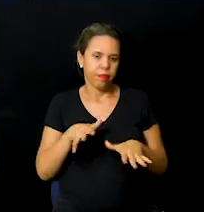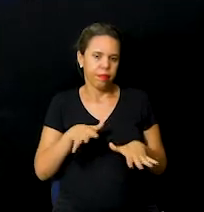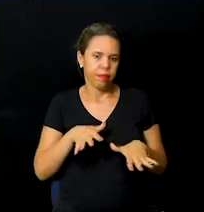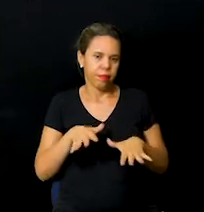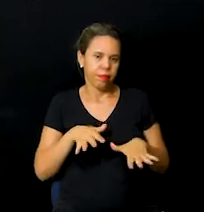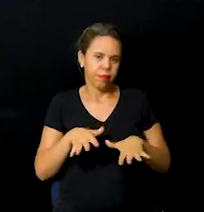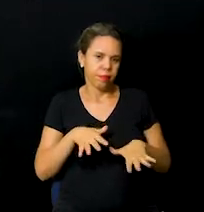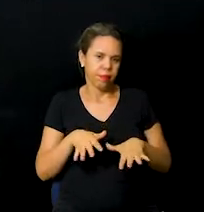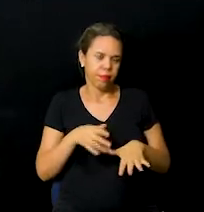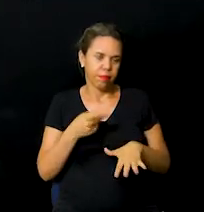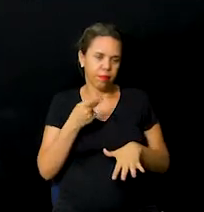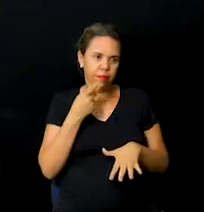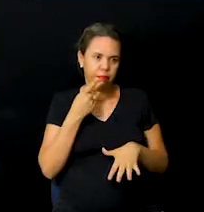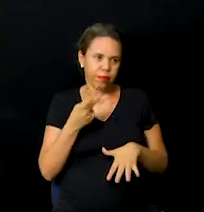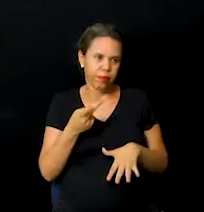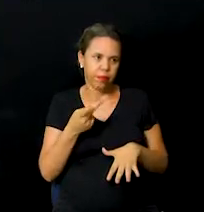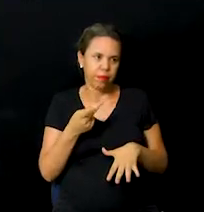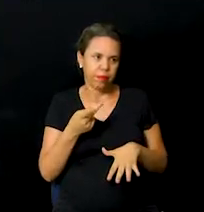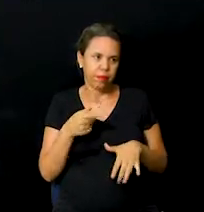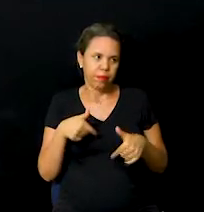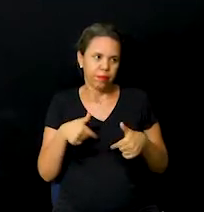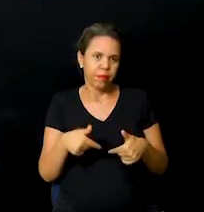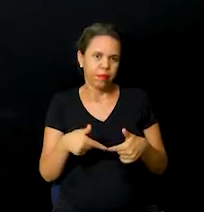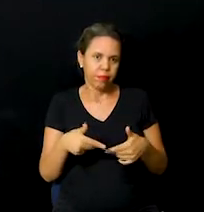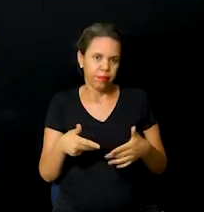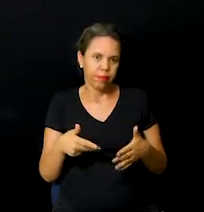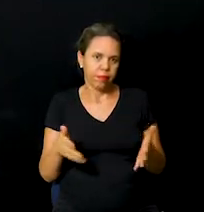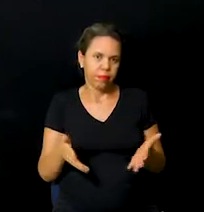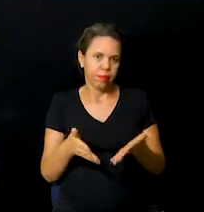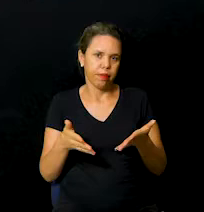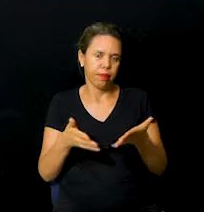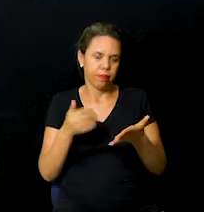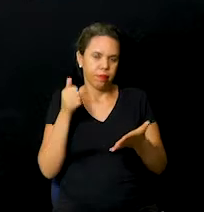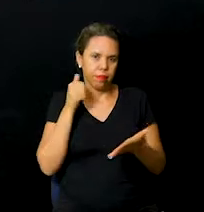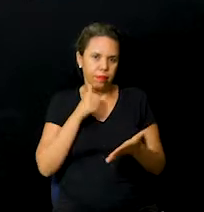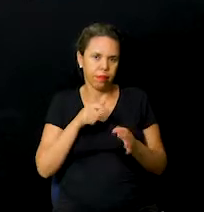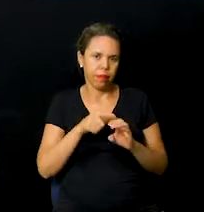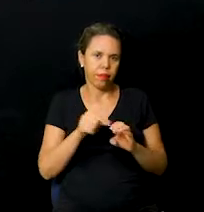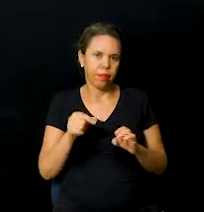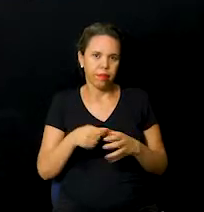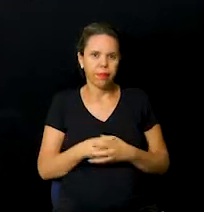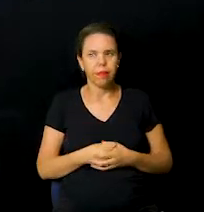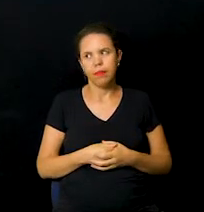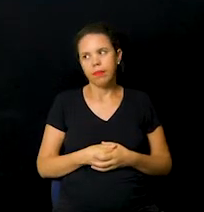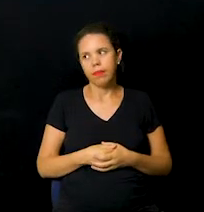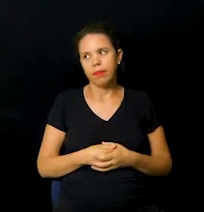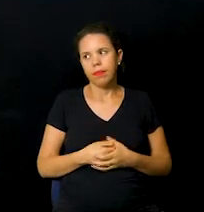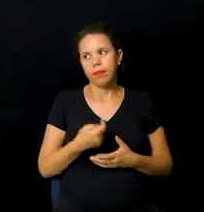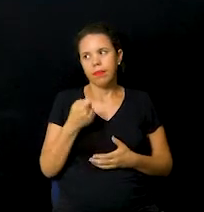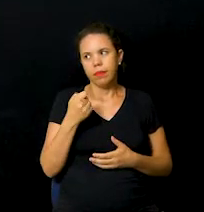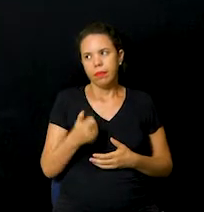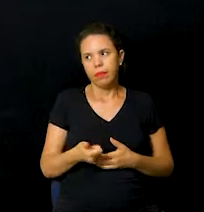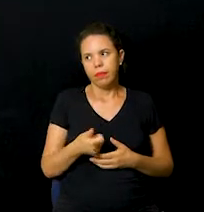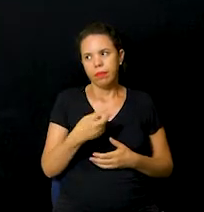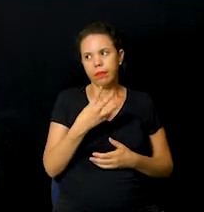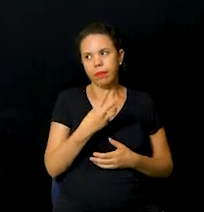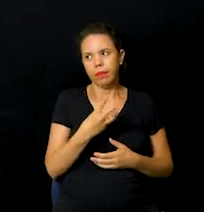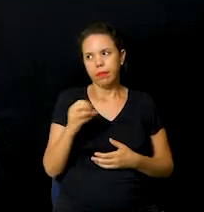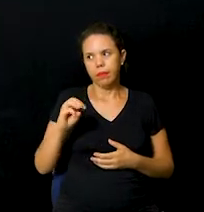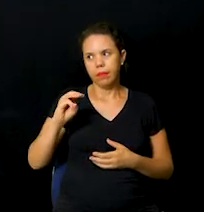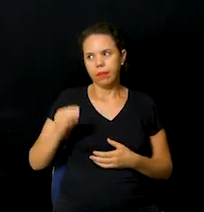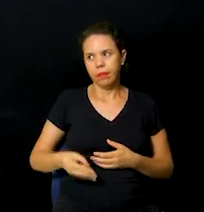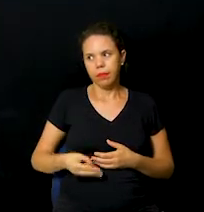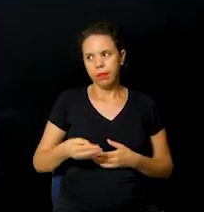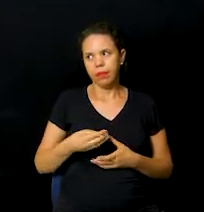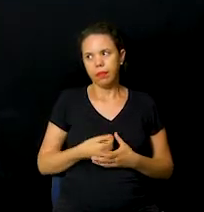aí muitos movimentos, como os que você citou, tantas iniciativas em prol da mulher empreendedora. Somos quase aí,